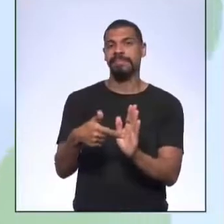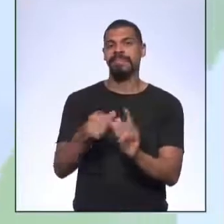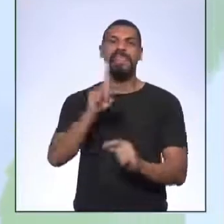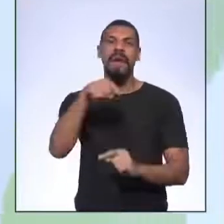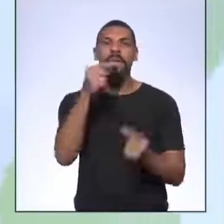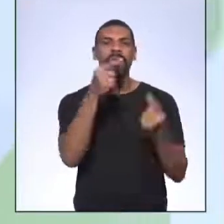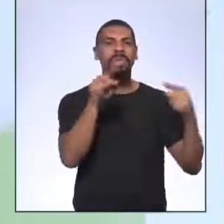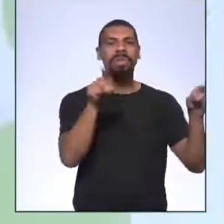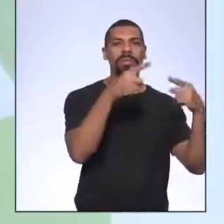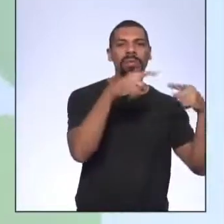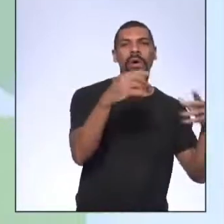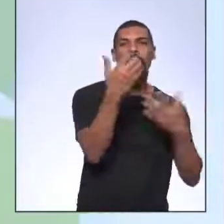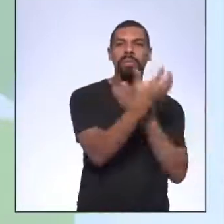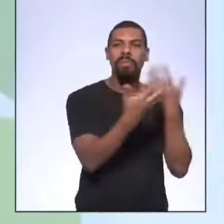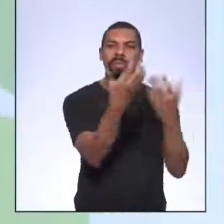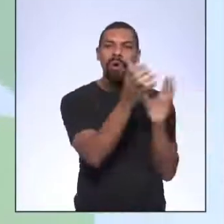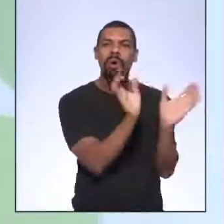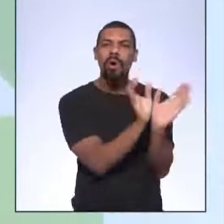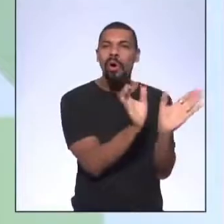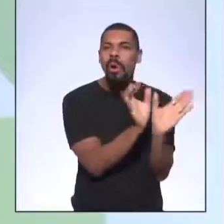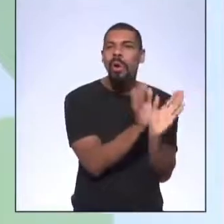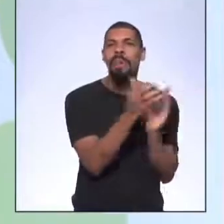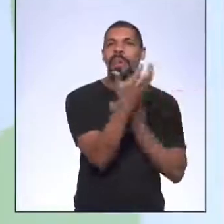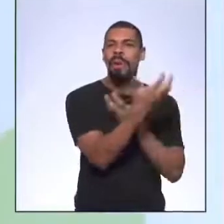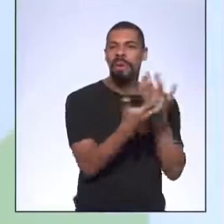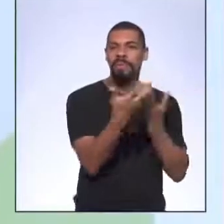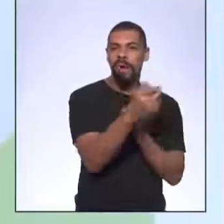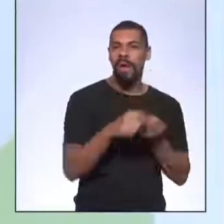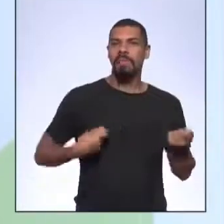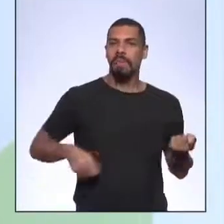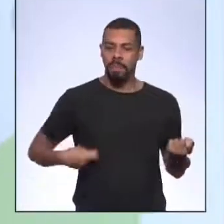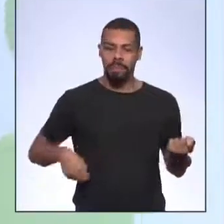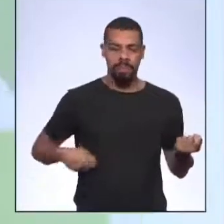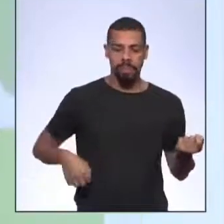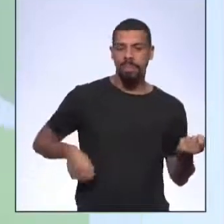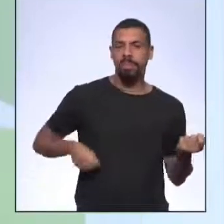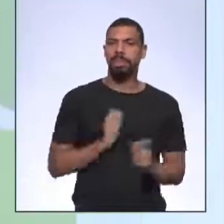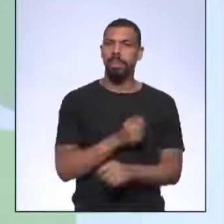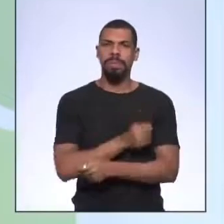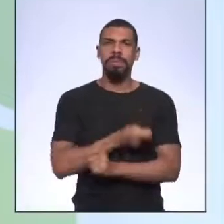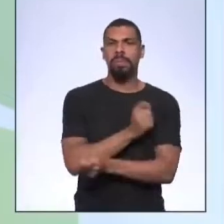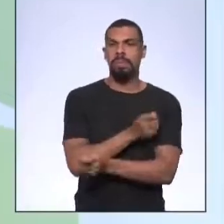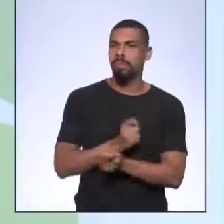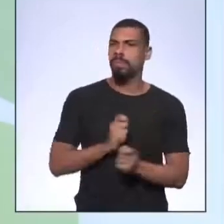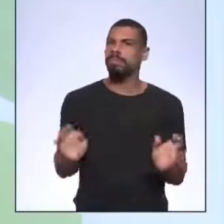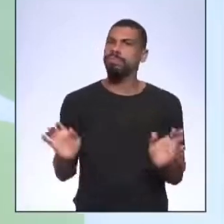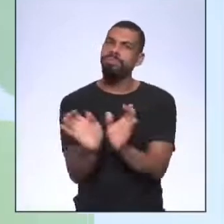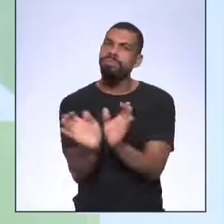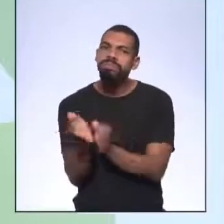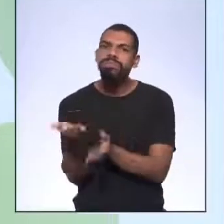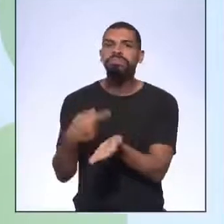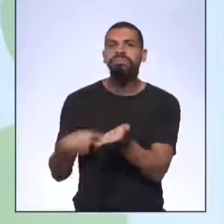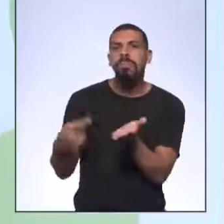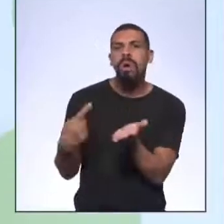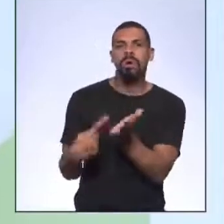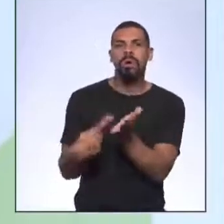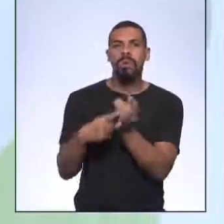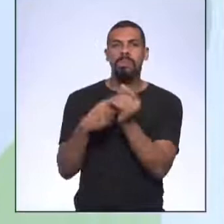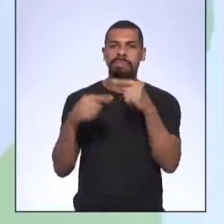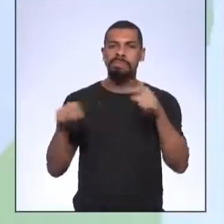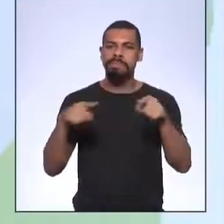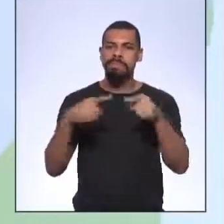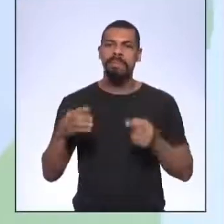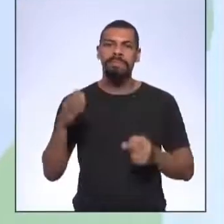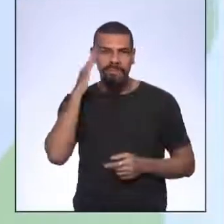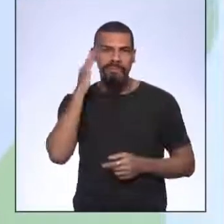apresentação de música Um grupo de alunos né que já toque algum instrumento musical vão ali se reúnem fazem uma música